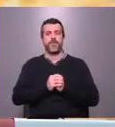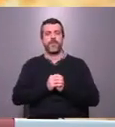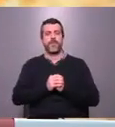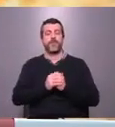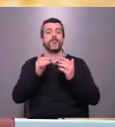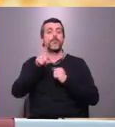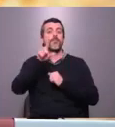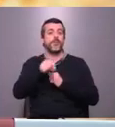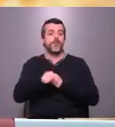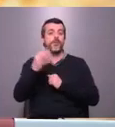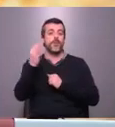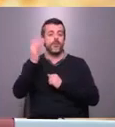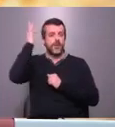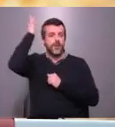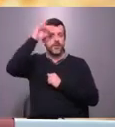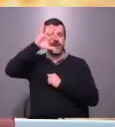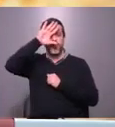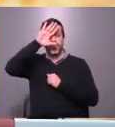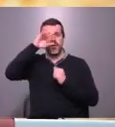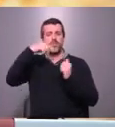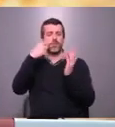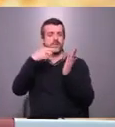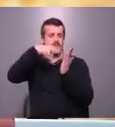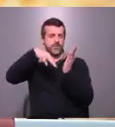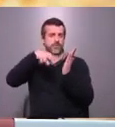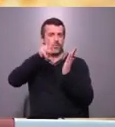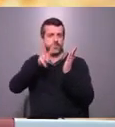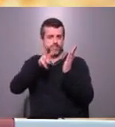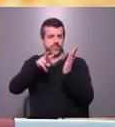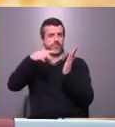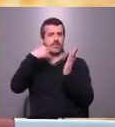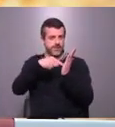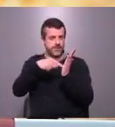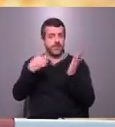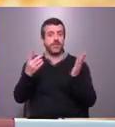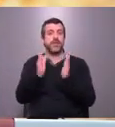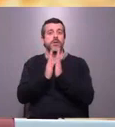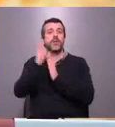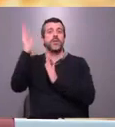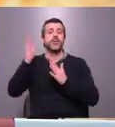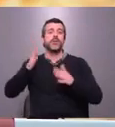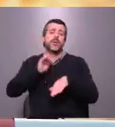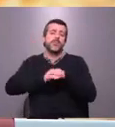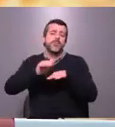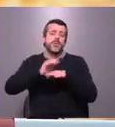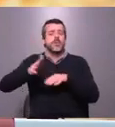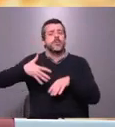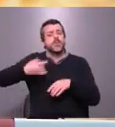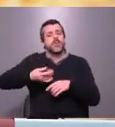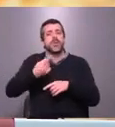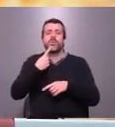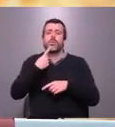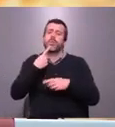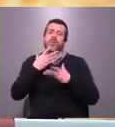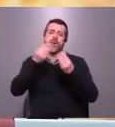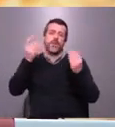E era também isso que São Paulo nos dizia na segunda leitura. Deus, que é rico em misericórdia, pela grande caridade